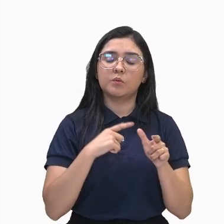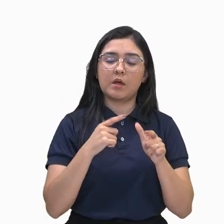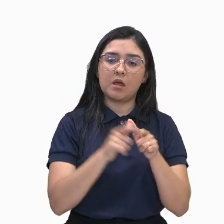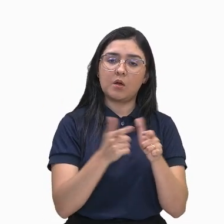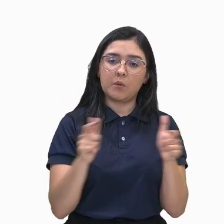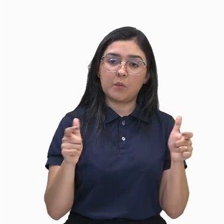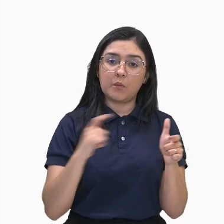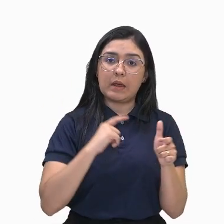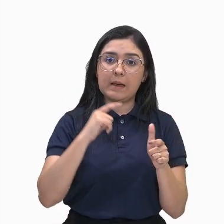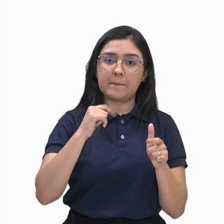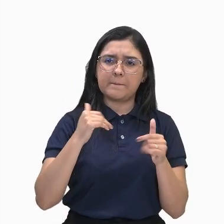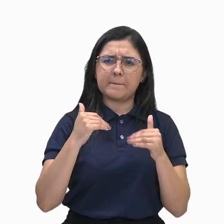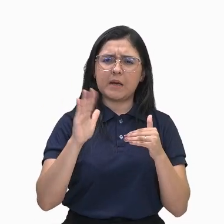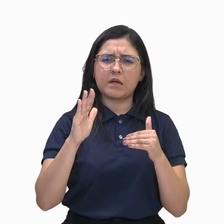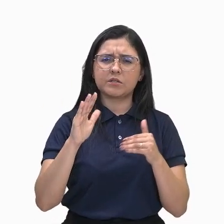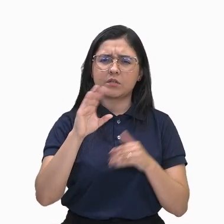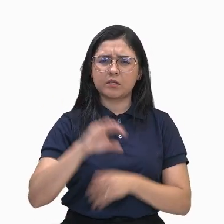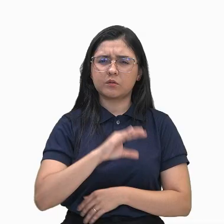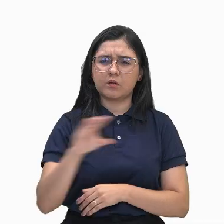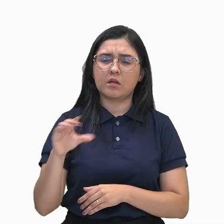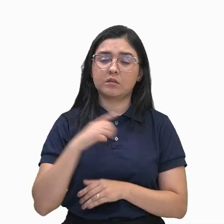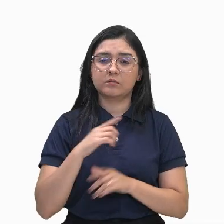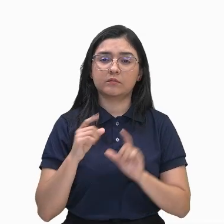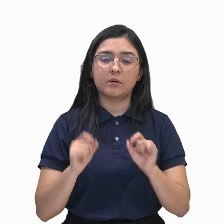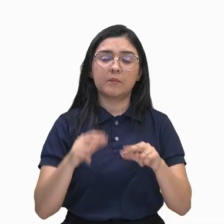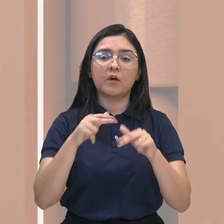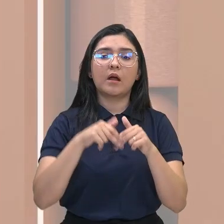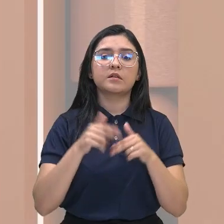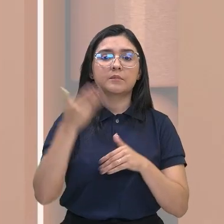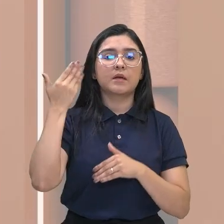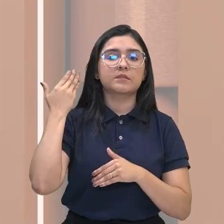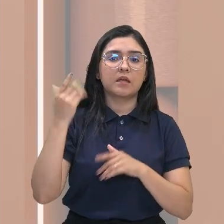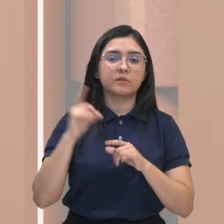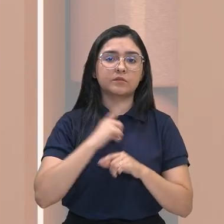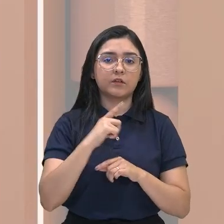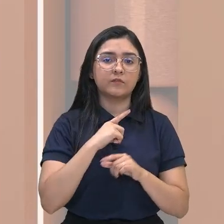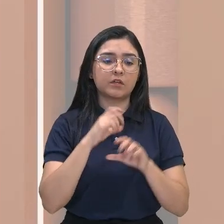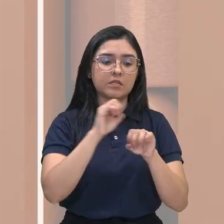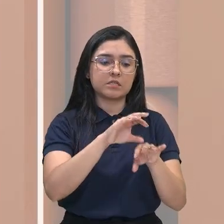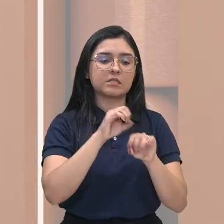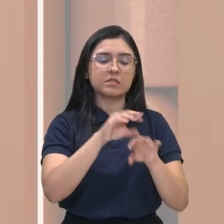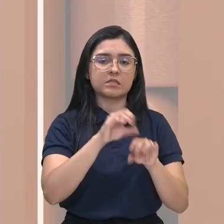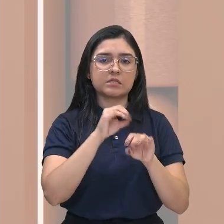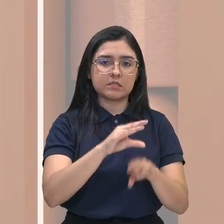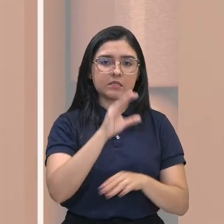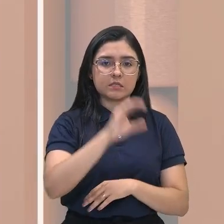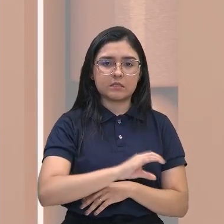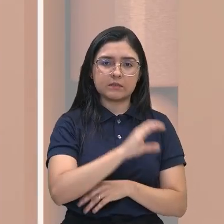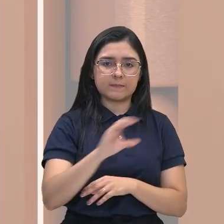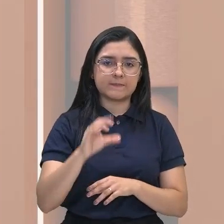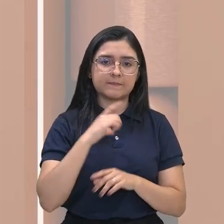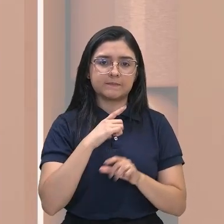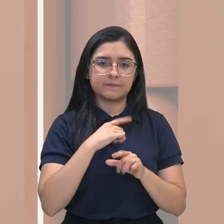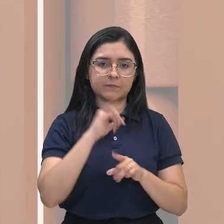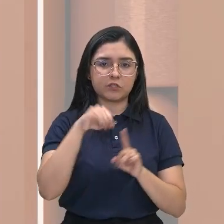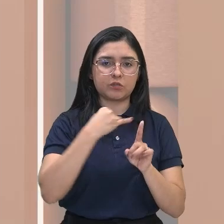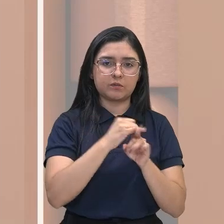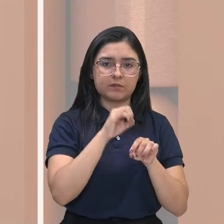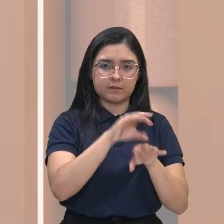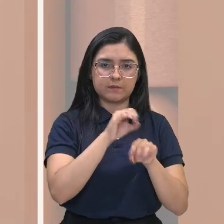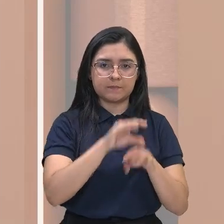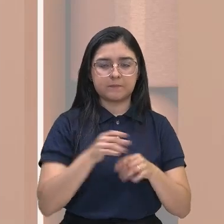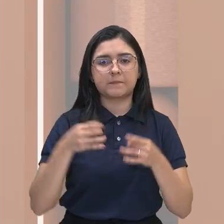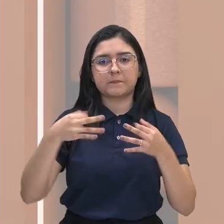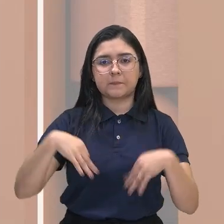grande parte das civilizações indígenas foram catequizadas pela Companhia de Jesus, ou seja, foram catequizadas pelos jesuítas.